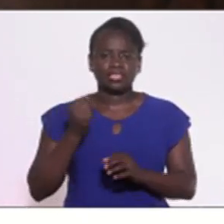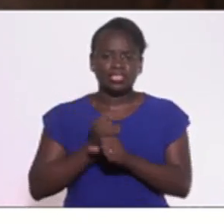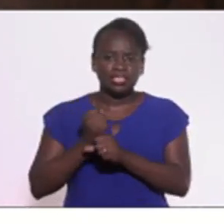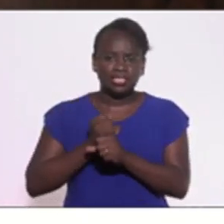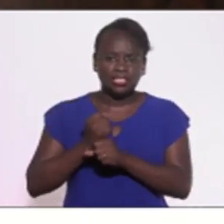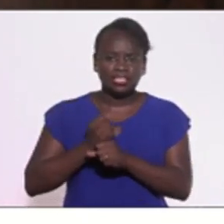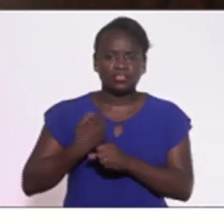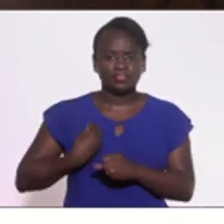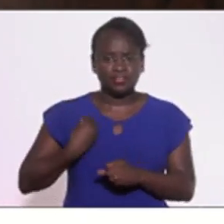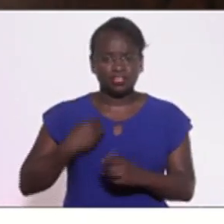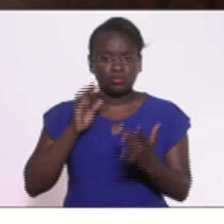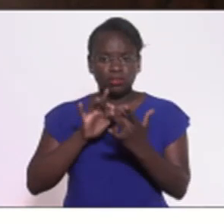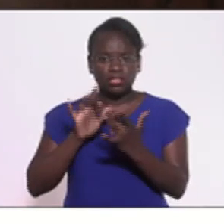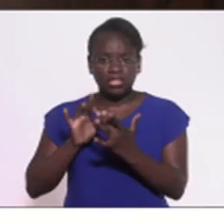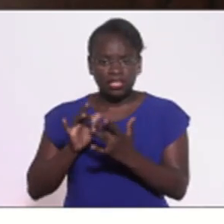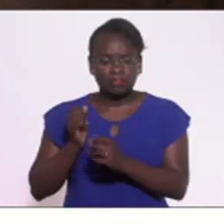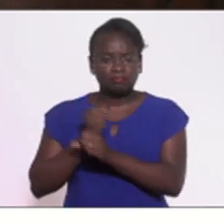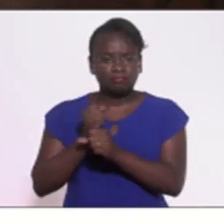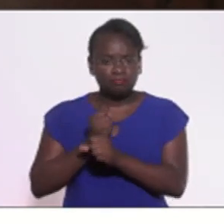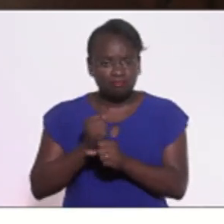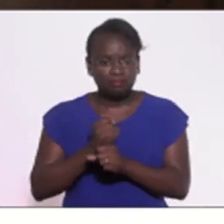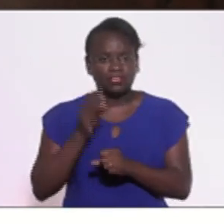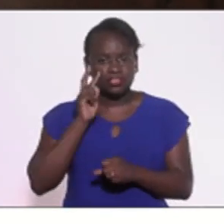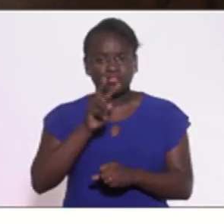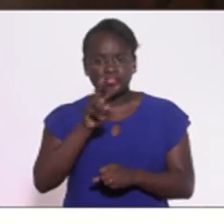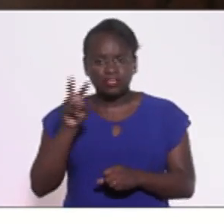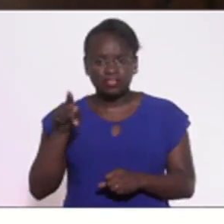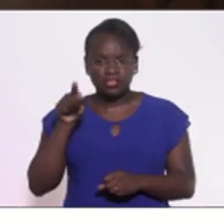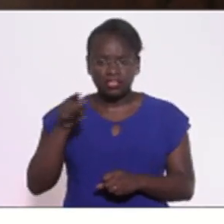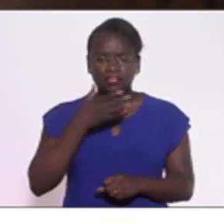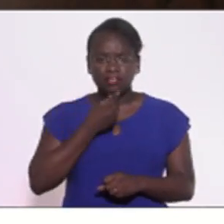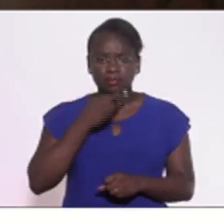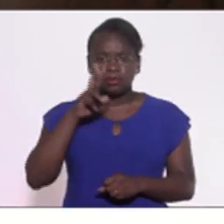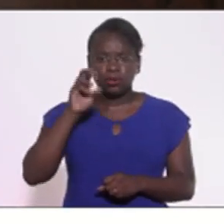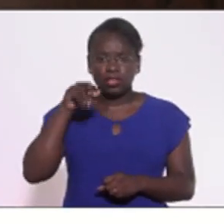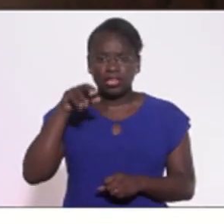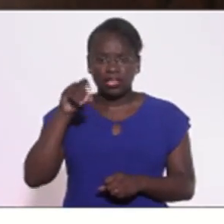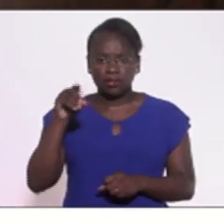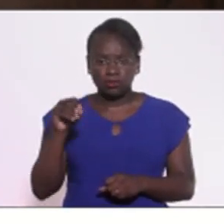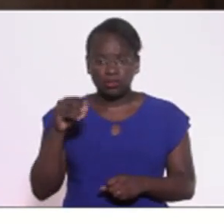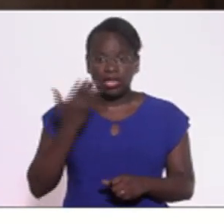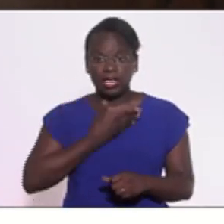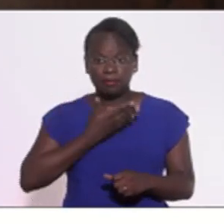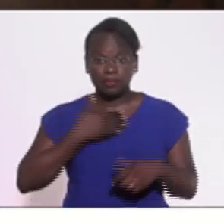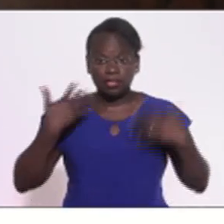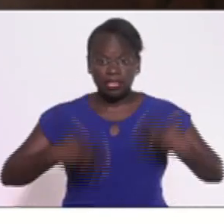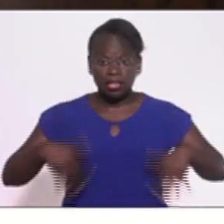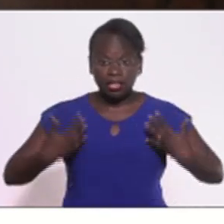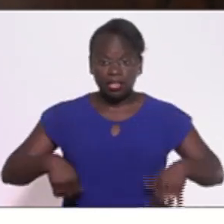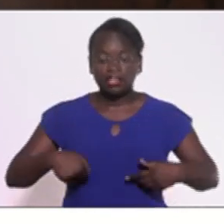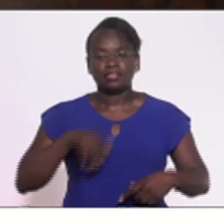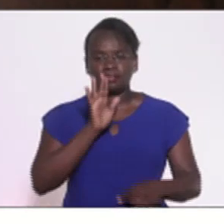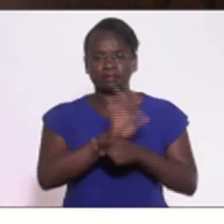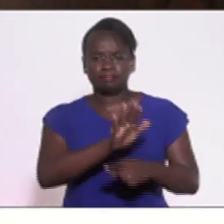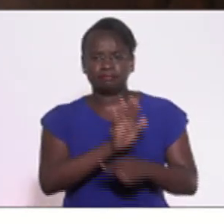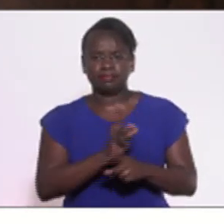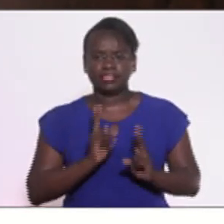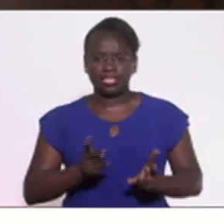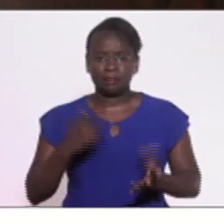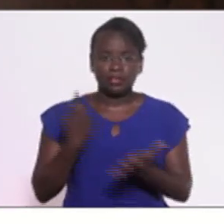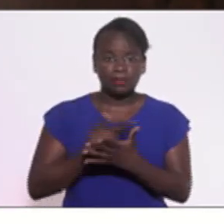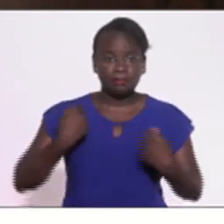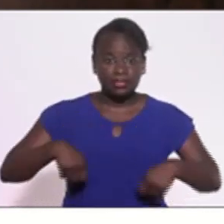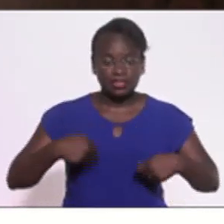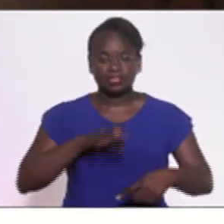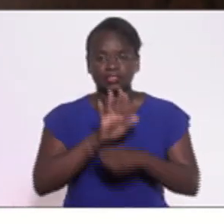tempo de convivência, eu já assisti ao Ronaldo socorrendo amigos sempre nos momentos de